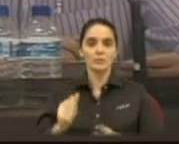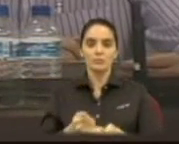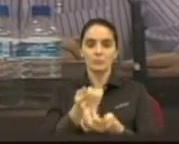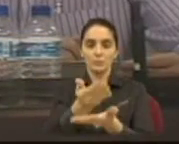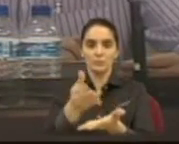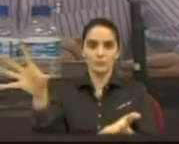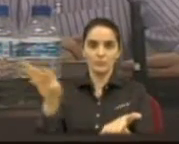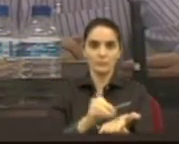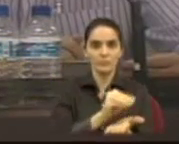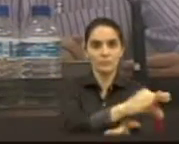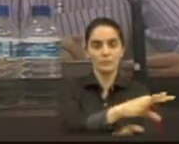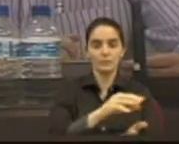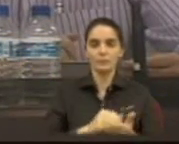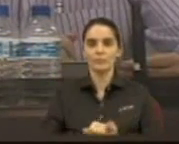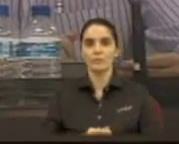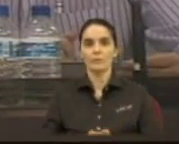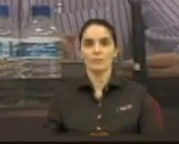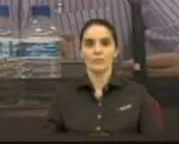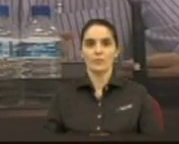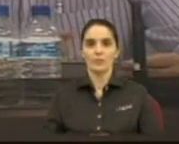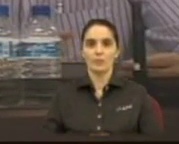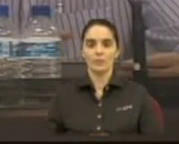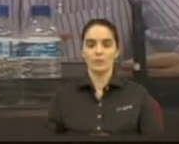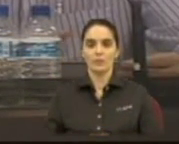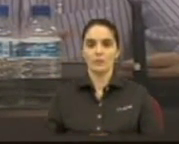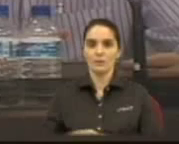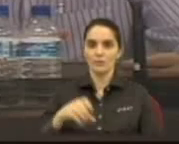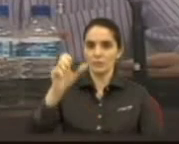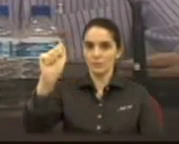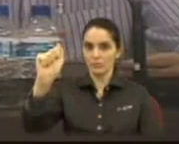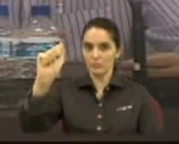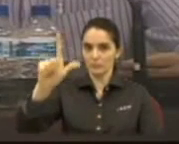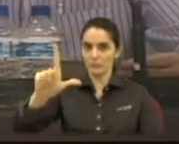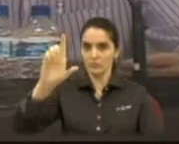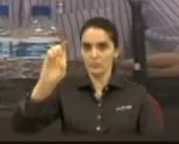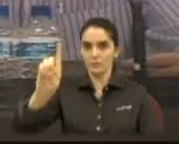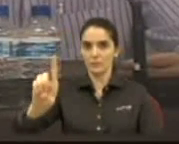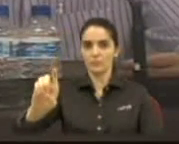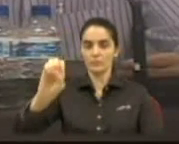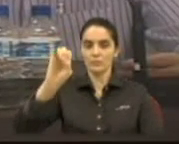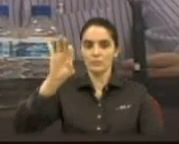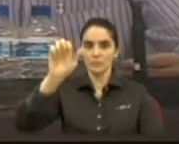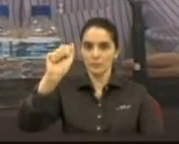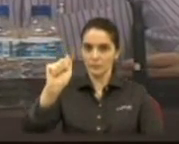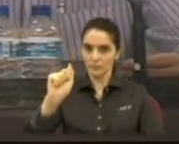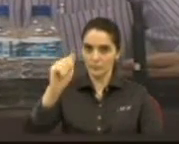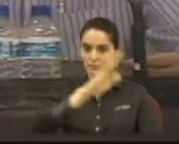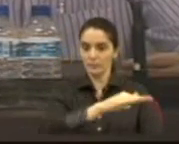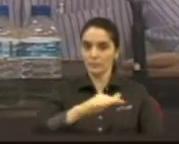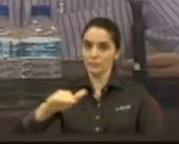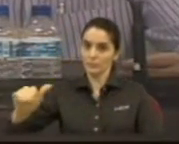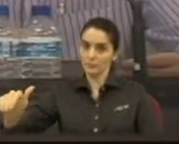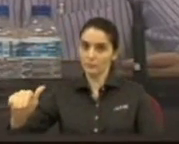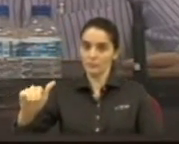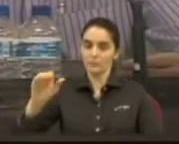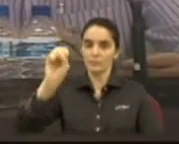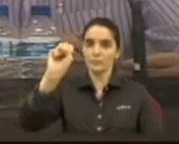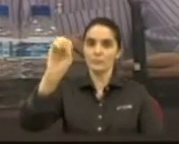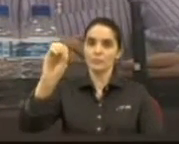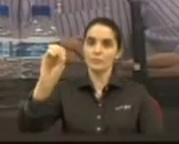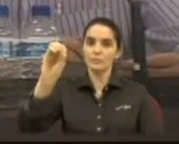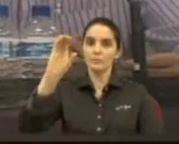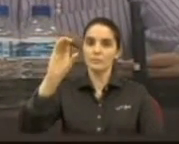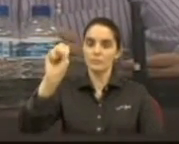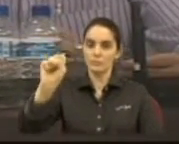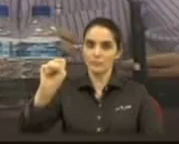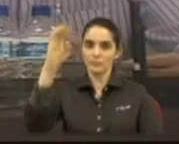de subvenção social à entidade beneficiária Aldeias Infantis SOS Brasil e incluí-la na relação